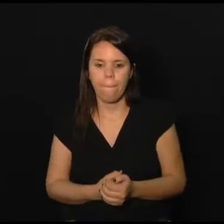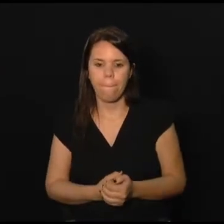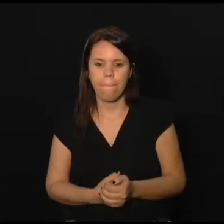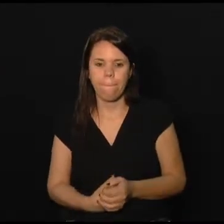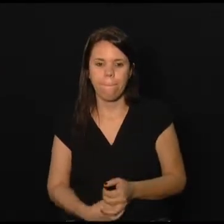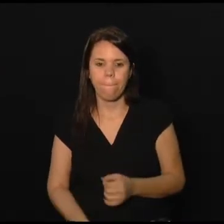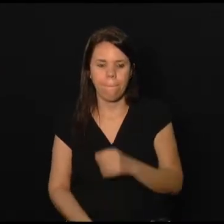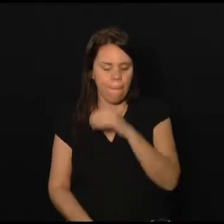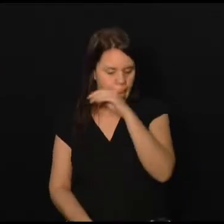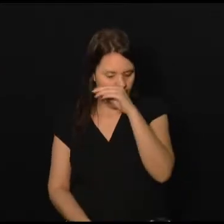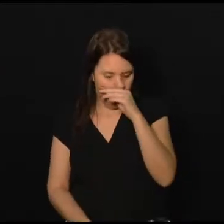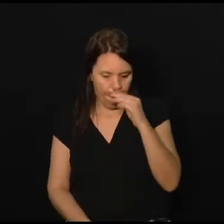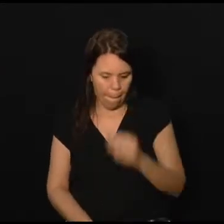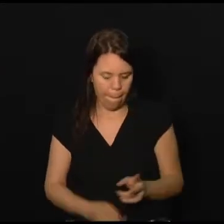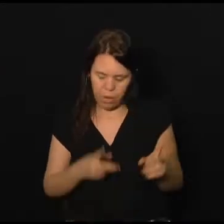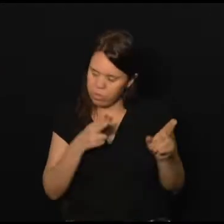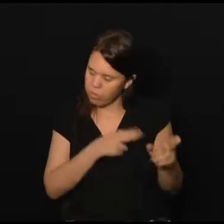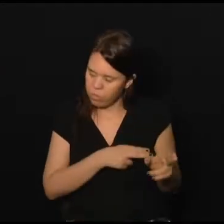Não dorme, né?